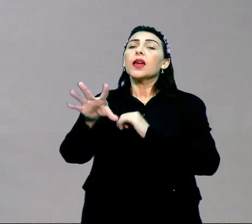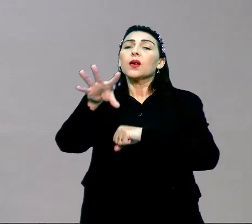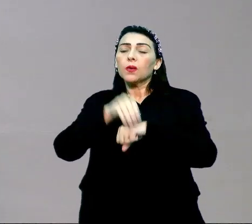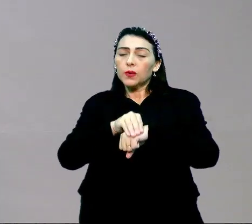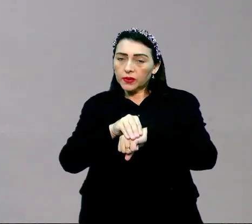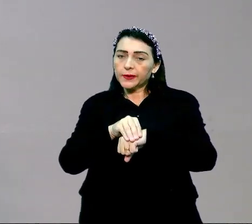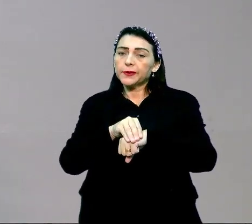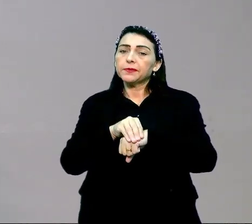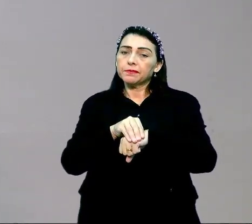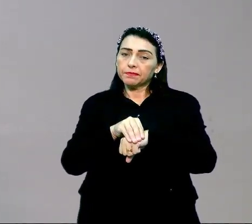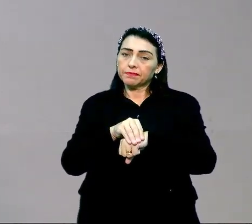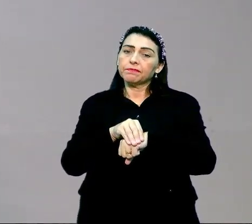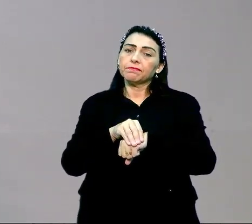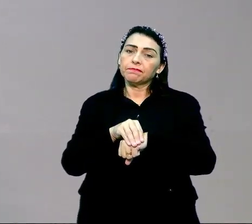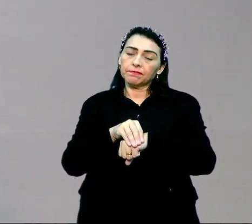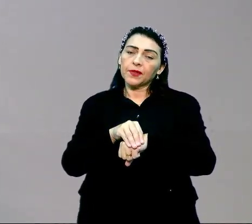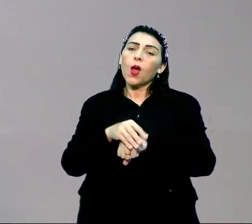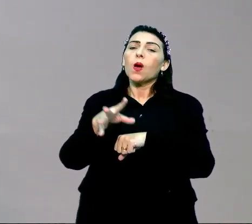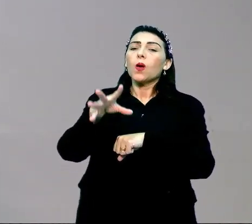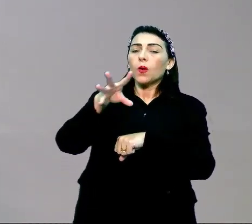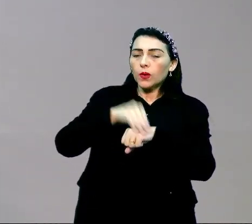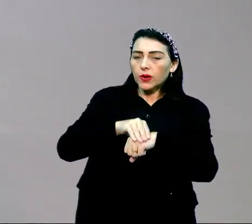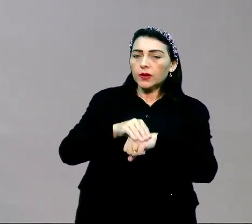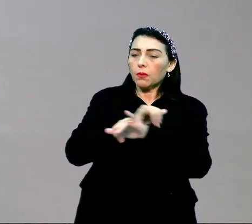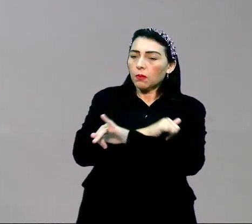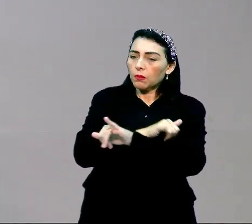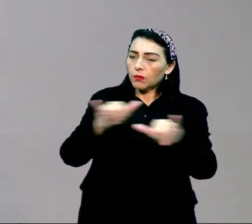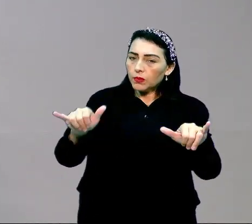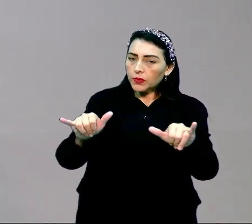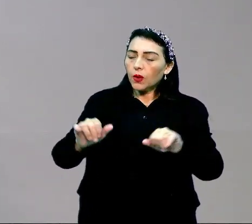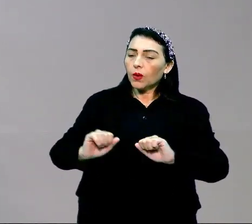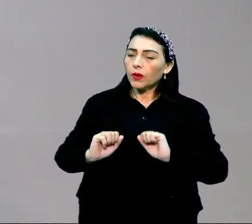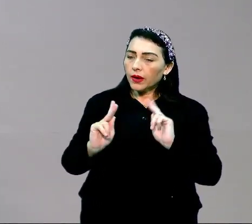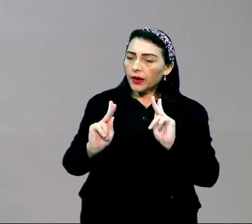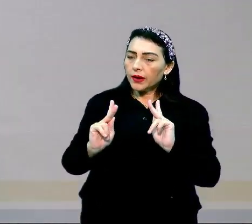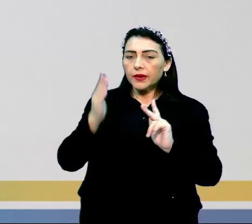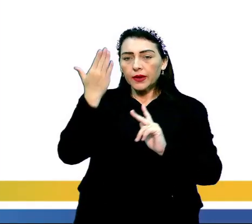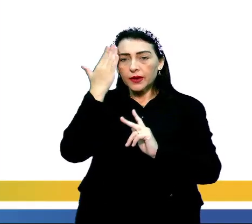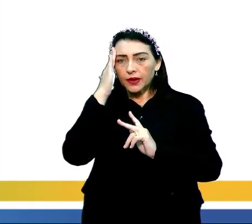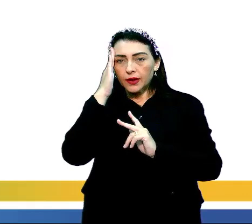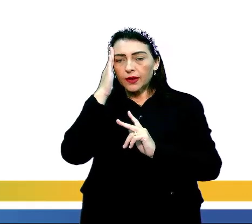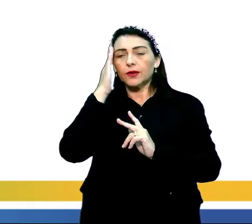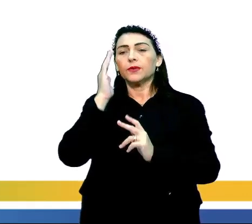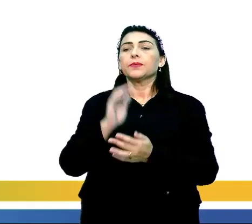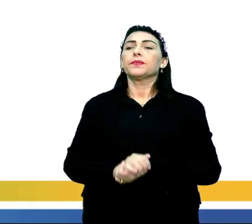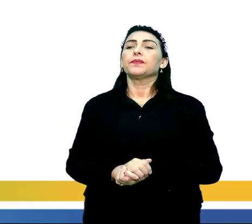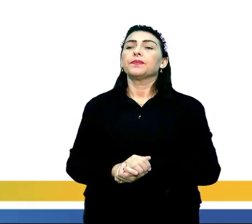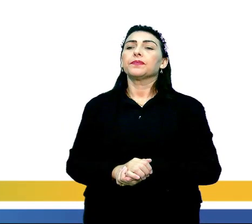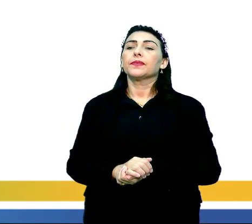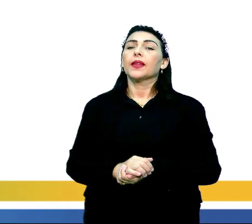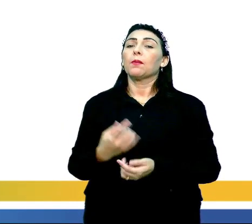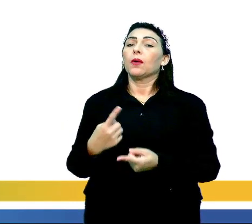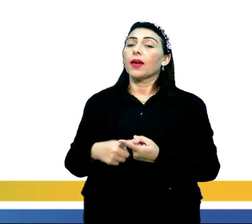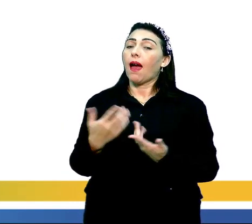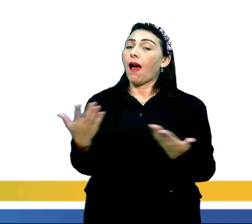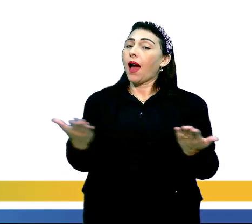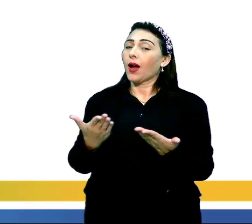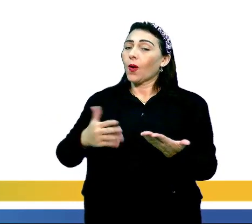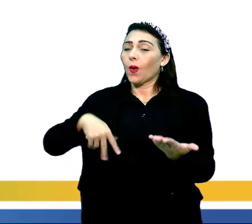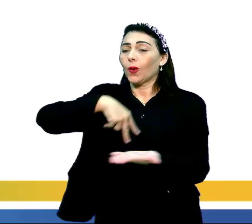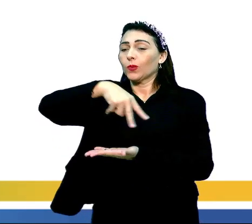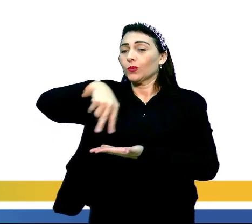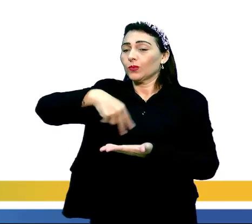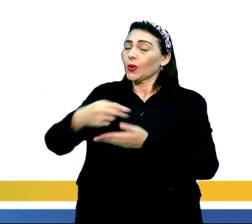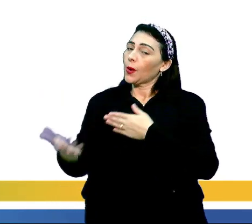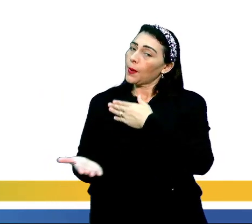reconhecida e acaba sendo um conhecimento que é propagado e difundido. Tranquilo? Compreendido isso? A gente avança mais um pouquinho, porque agora, meu amor,